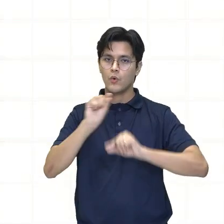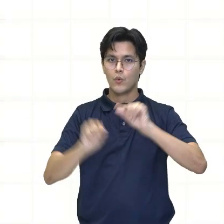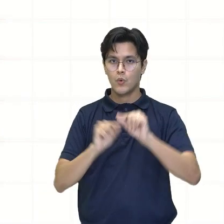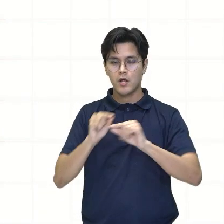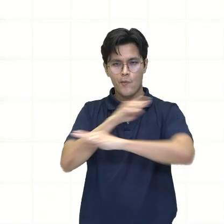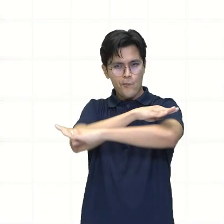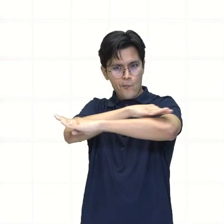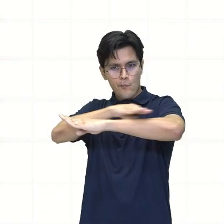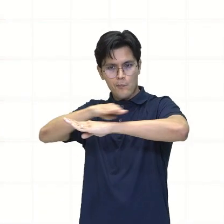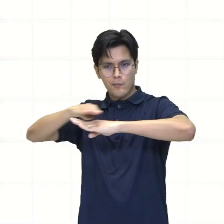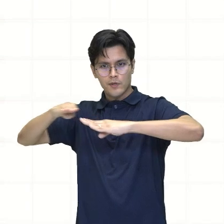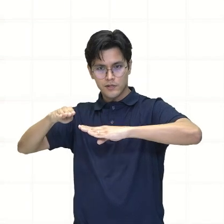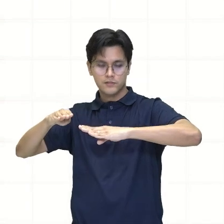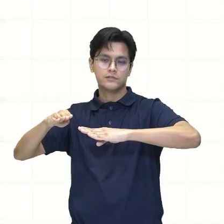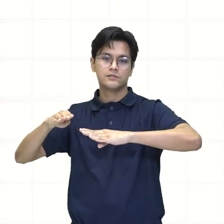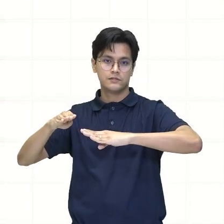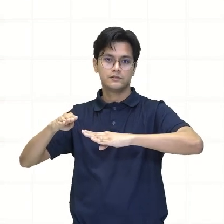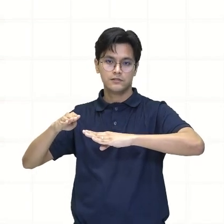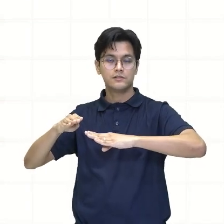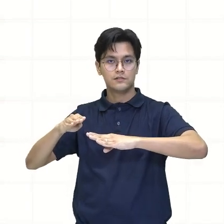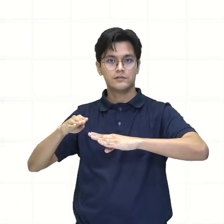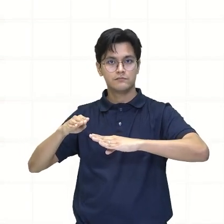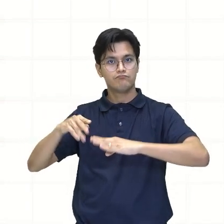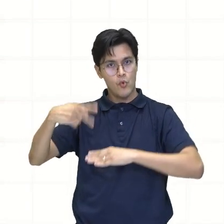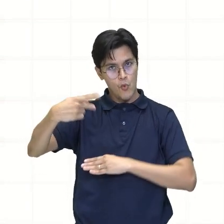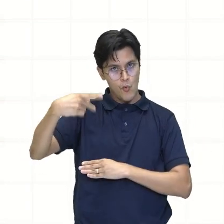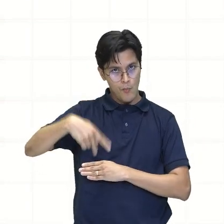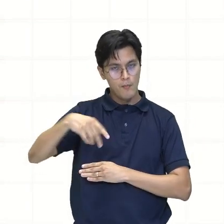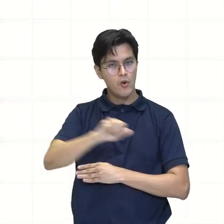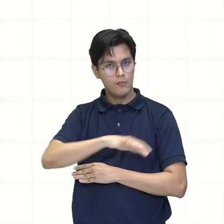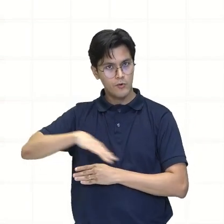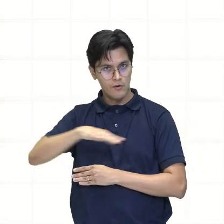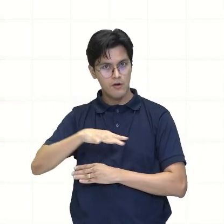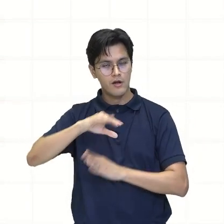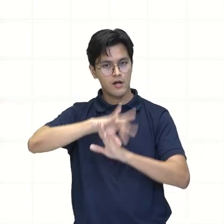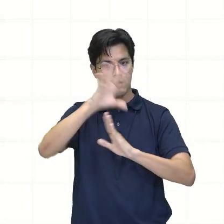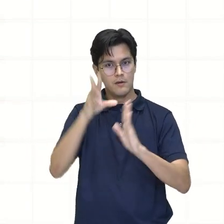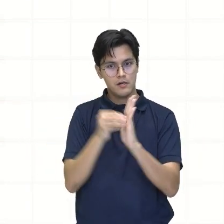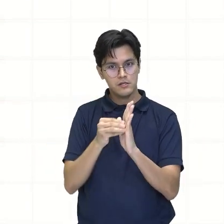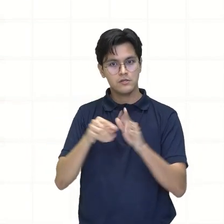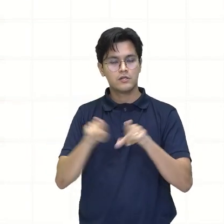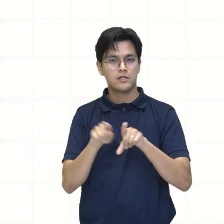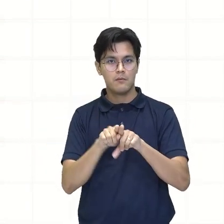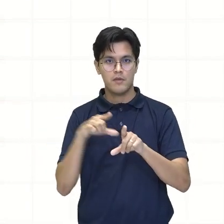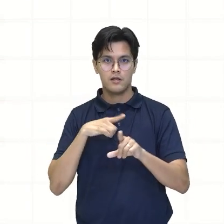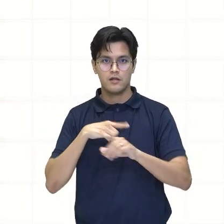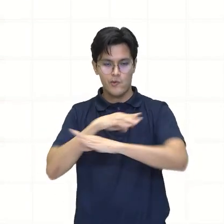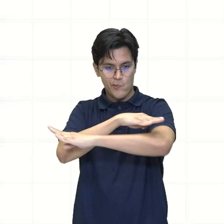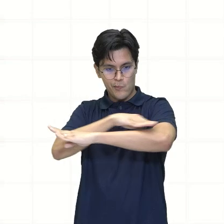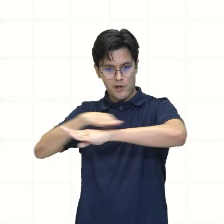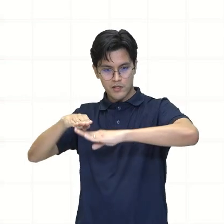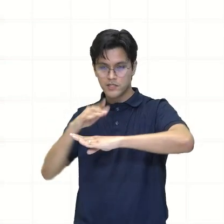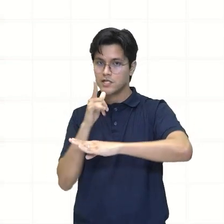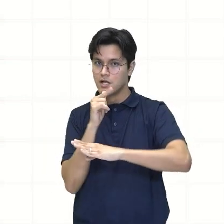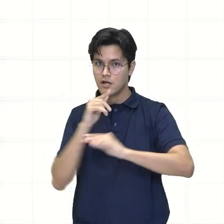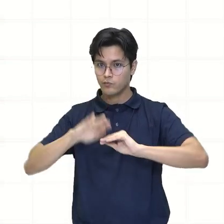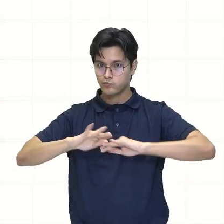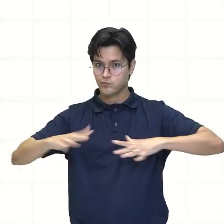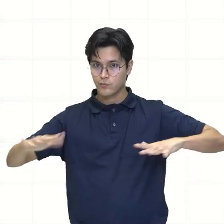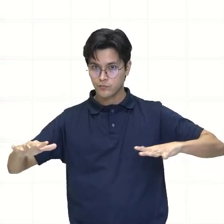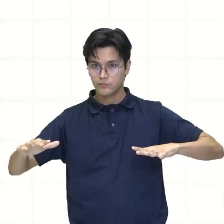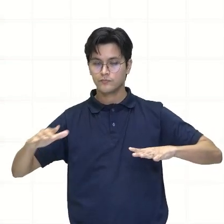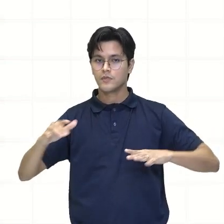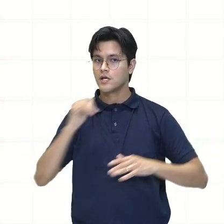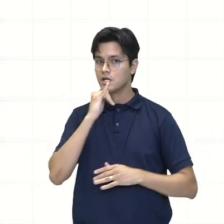presentes aqui na região da Amazônia e também ali a planície marinha. Então, nós temos aí o Planalto Serra